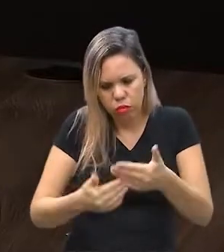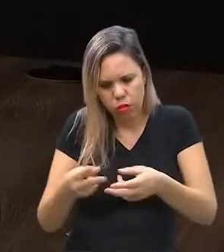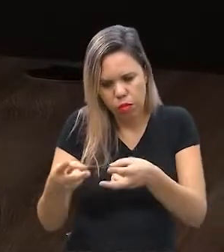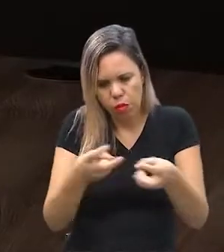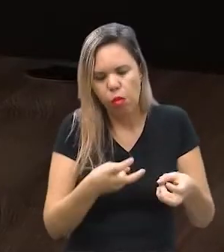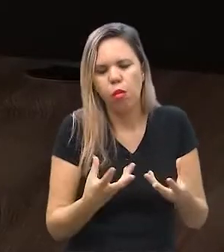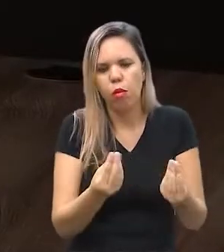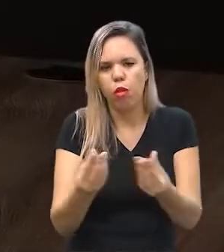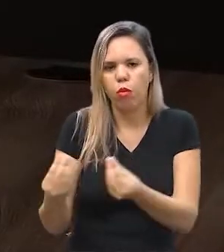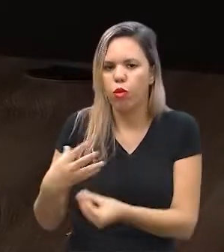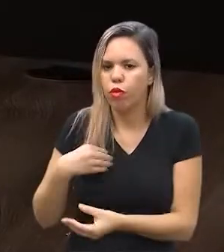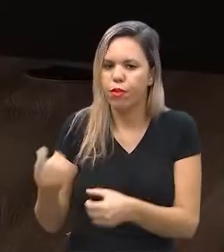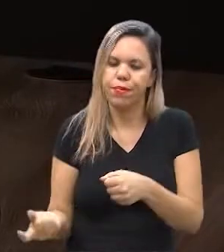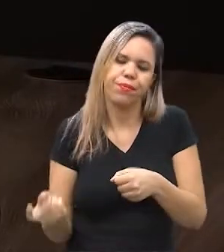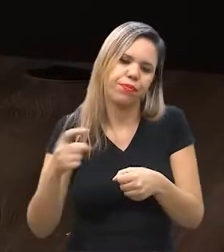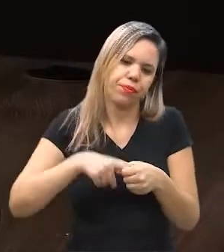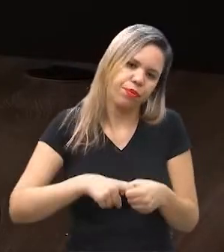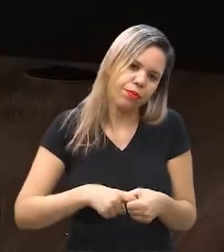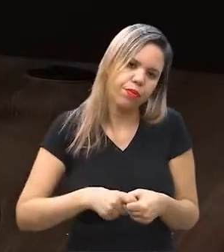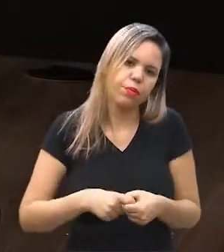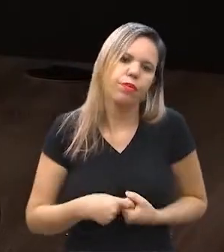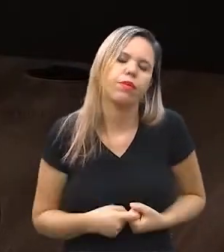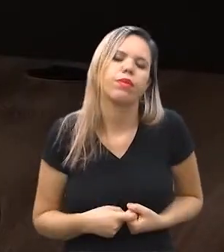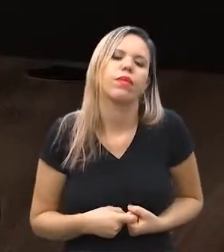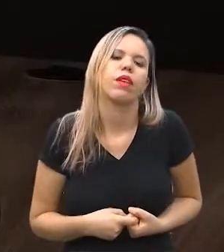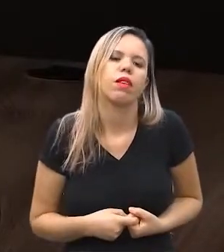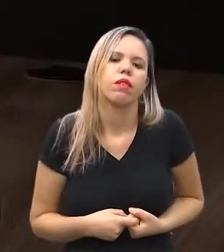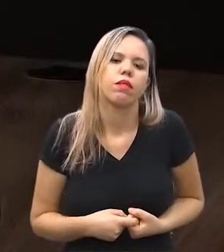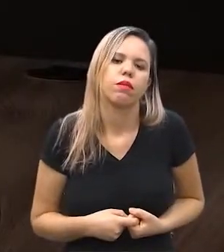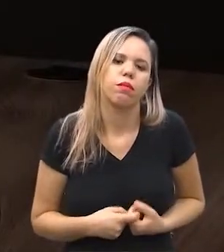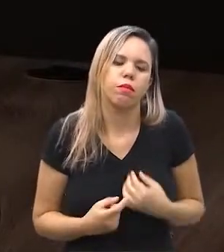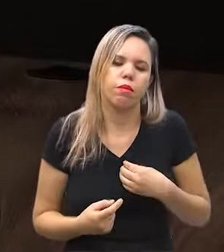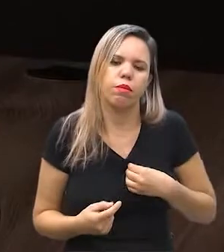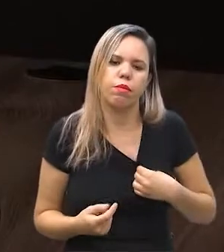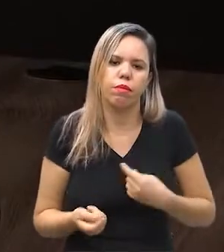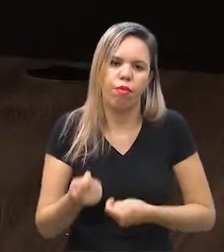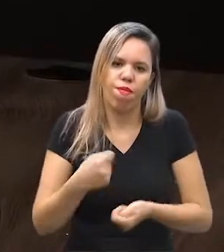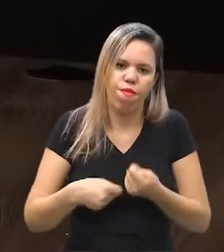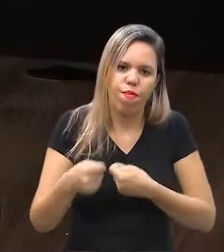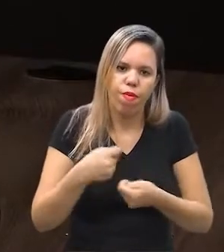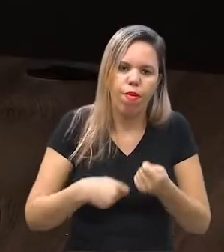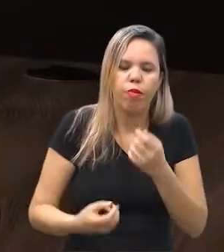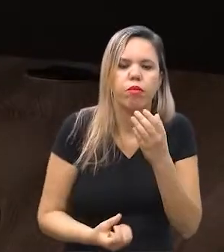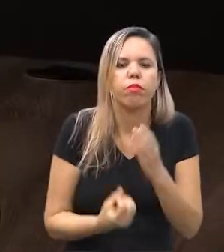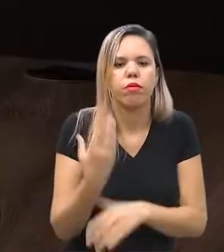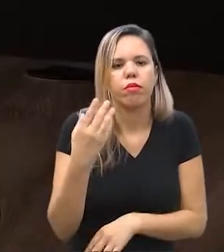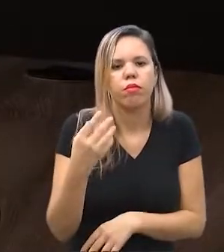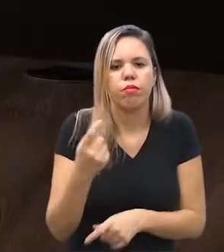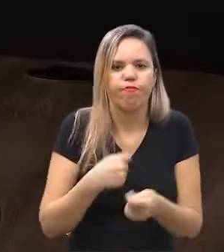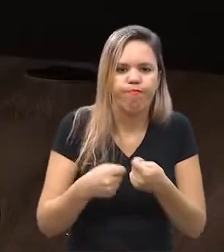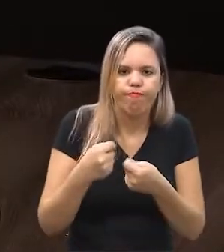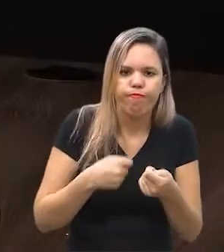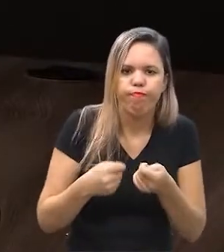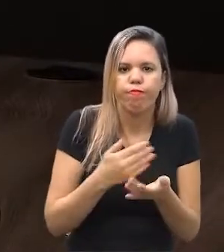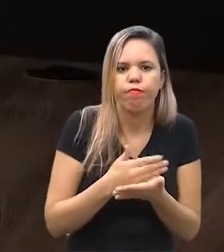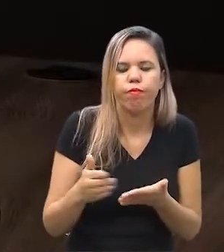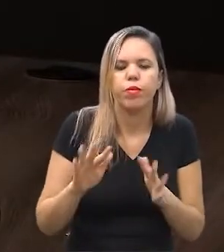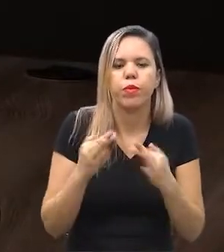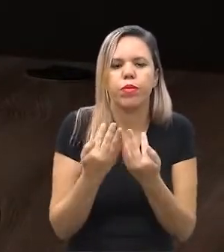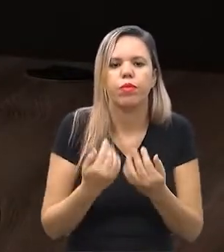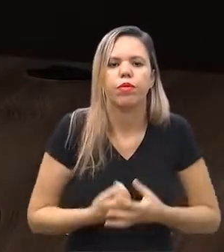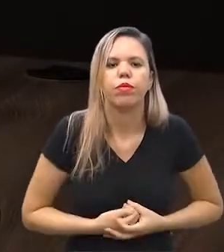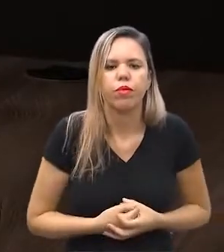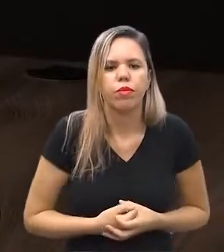hoje muitos filhos estão voltando para tocar aquele negócio ou para reinventar aquele negócio inicial da